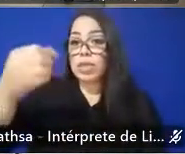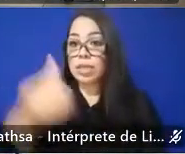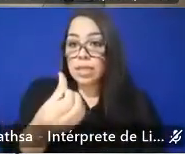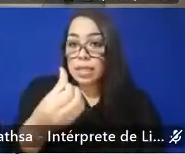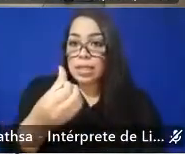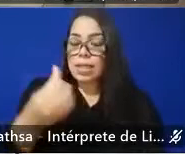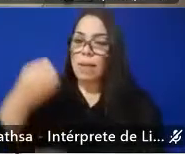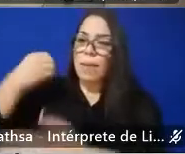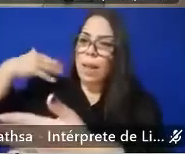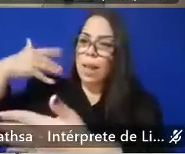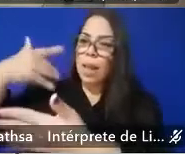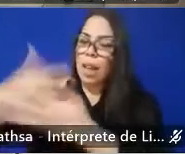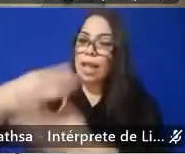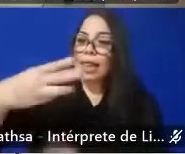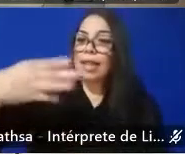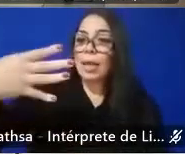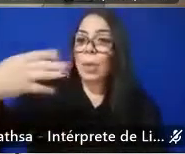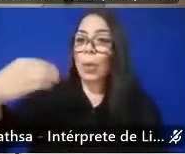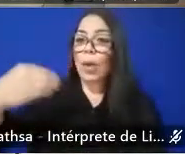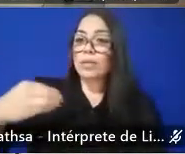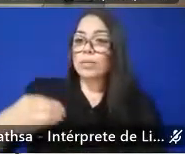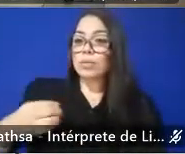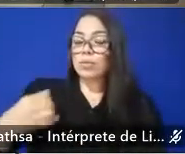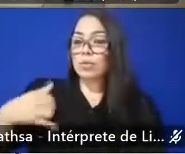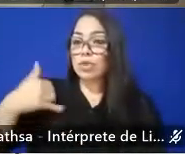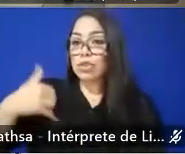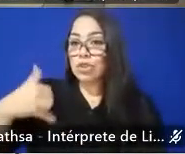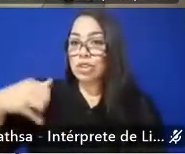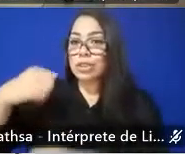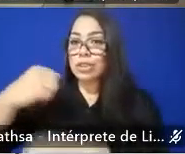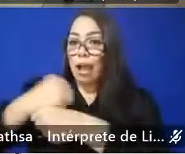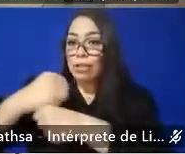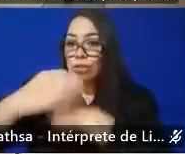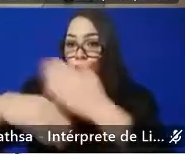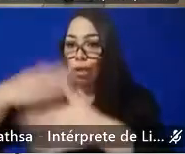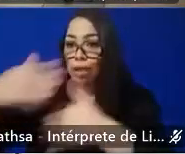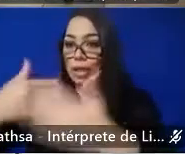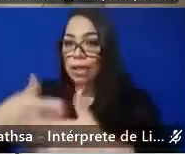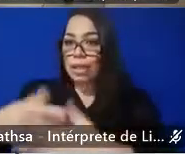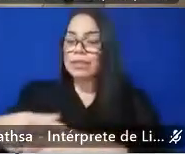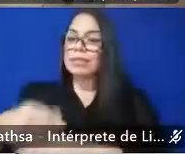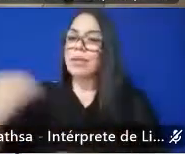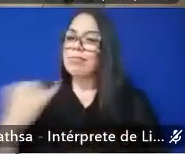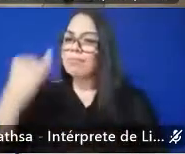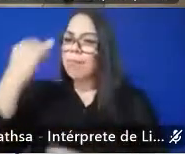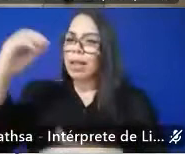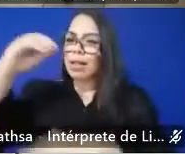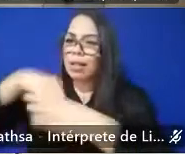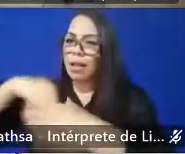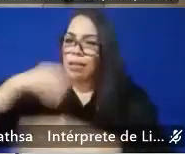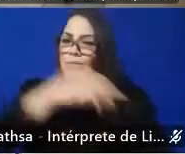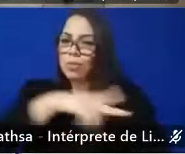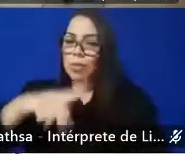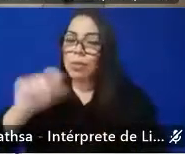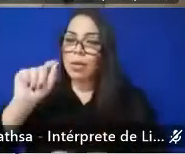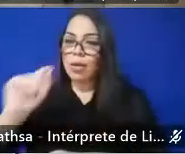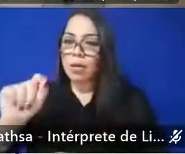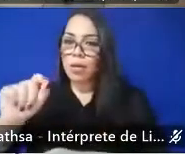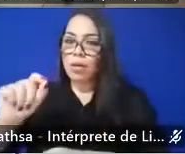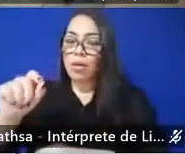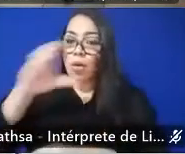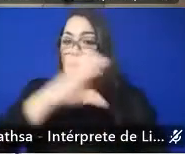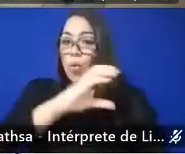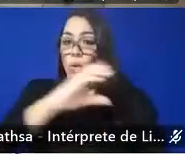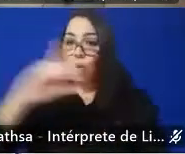34 anos exerceu relevantes funções de nossa instituição entre elas é de coordenador das centrais de